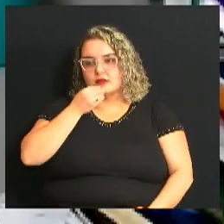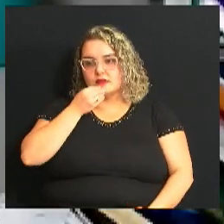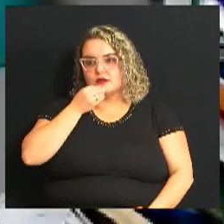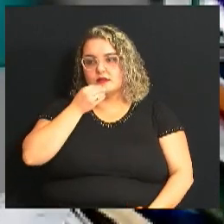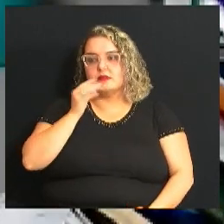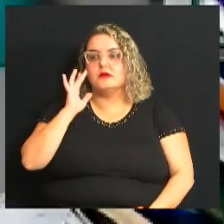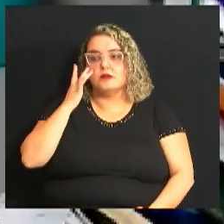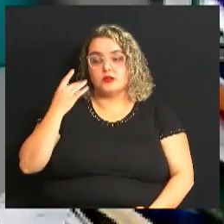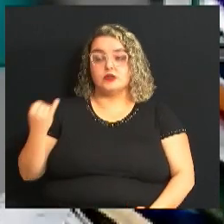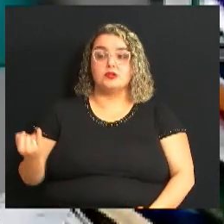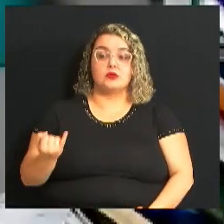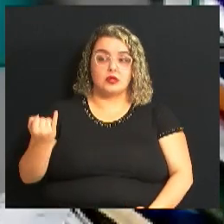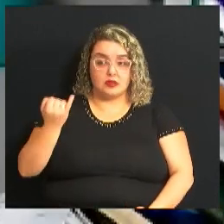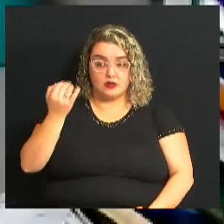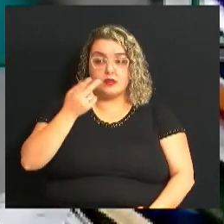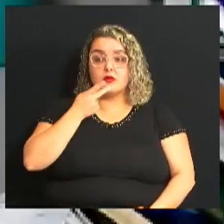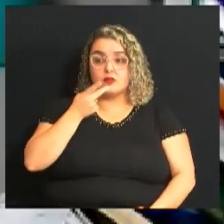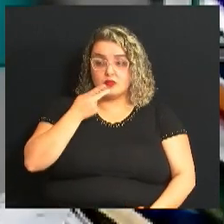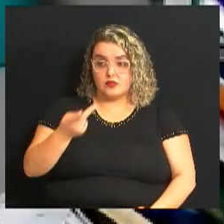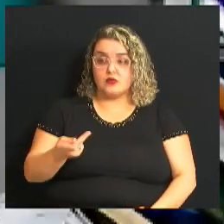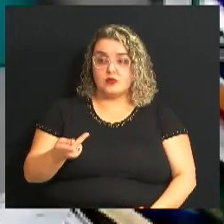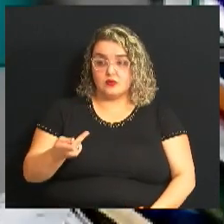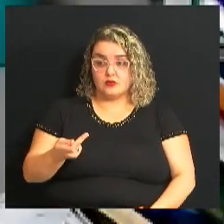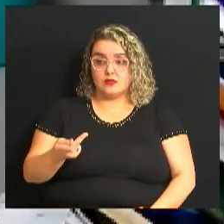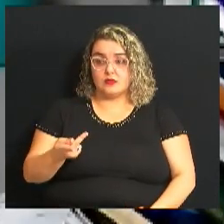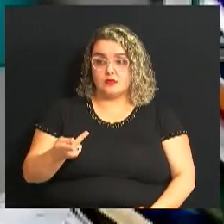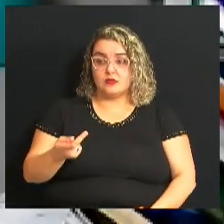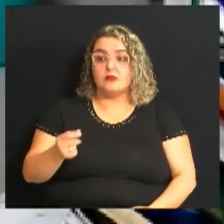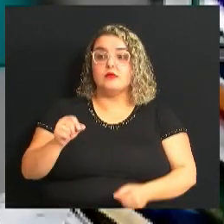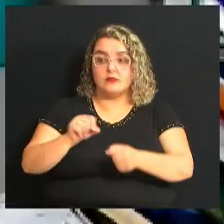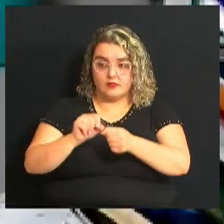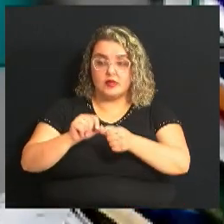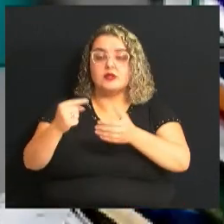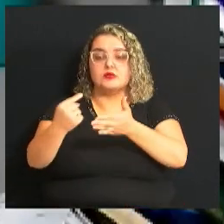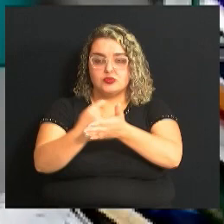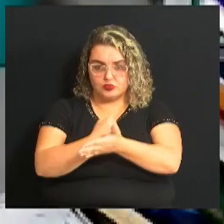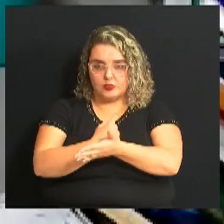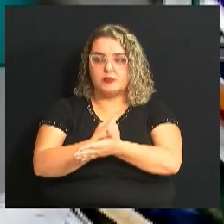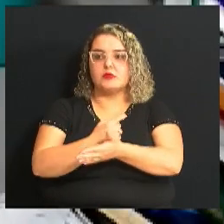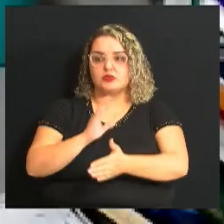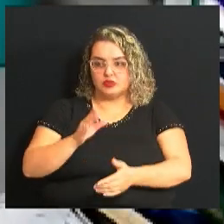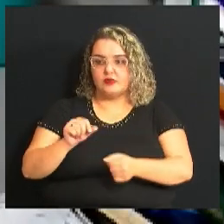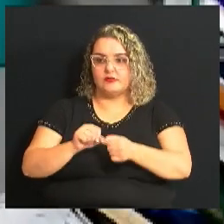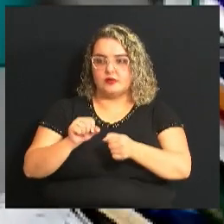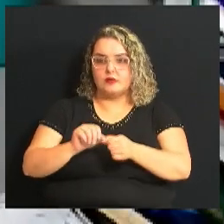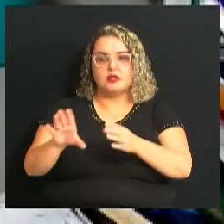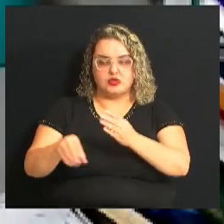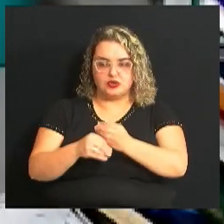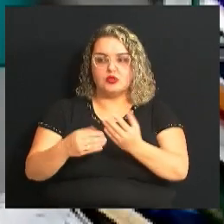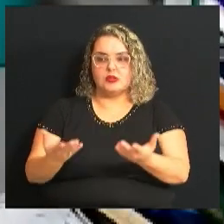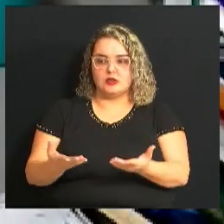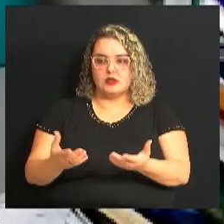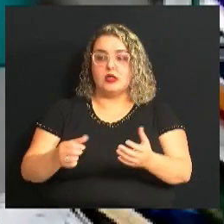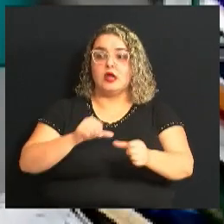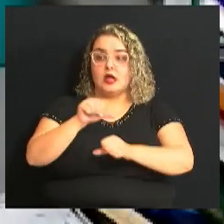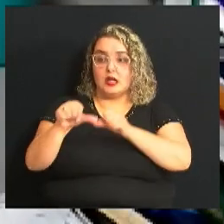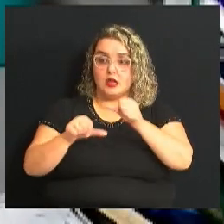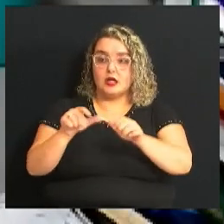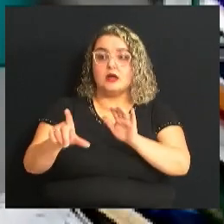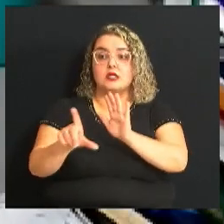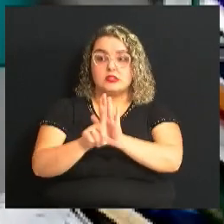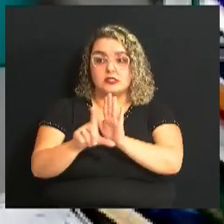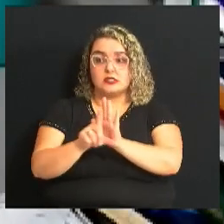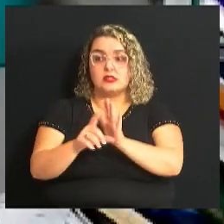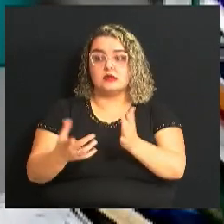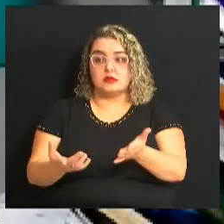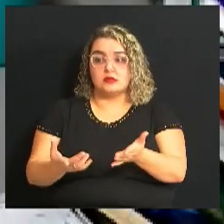sempre importante mencionar, e foi uma pergunta que você fez, mas apenas complementando, que essas alterações legislativas, elas